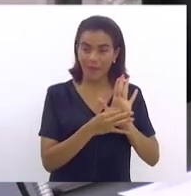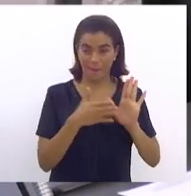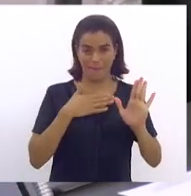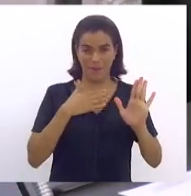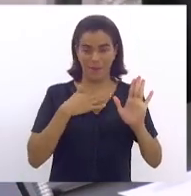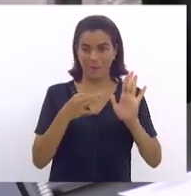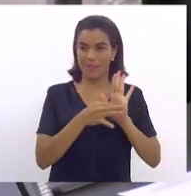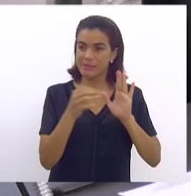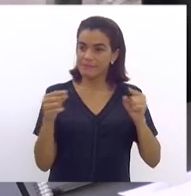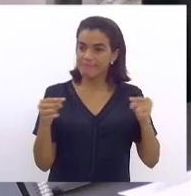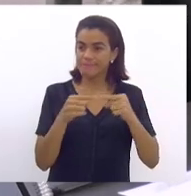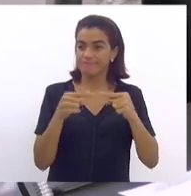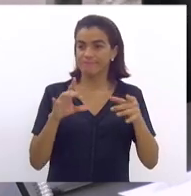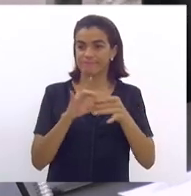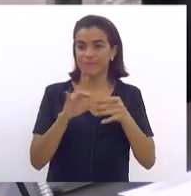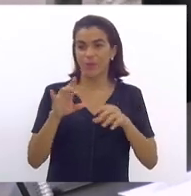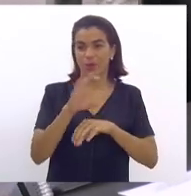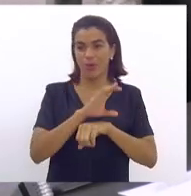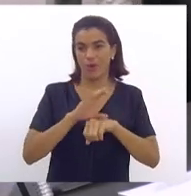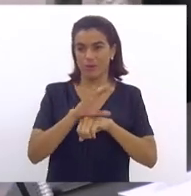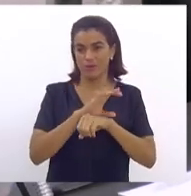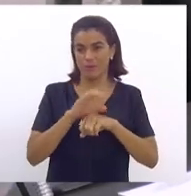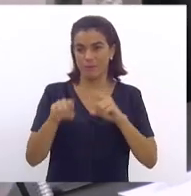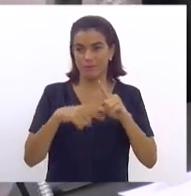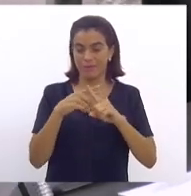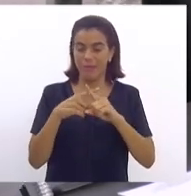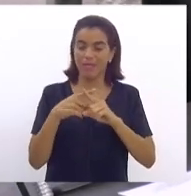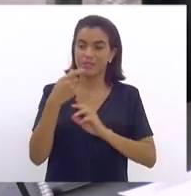O meu parecer, pela constitucionalidade com emendas, concluindo por